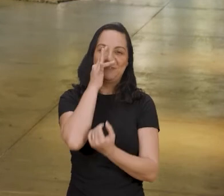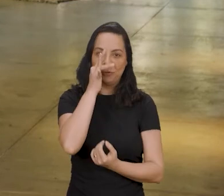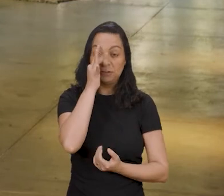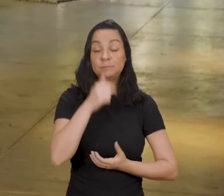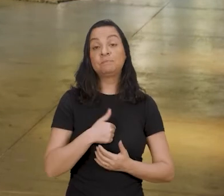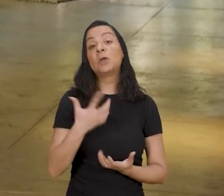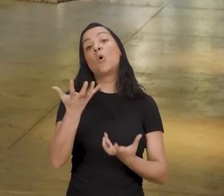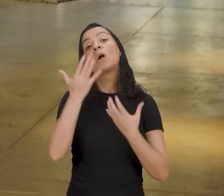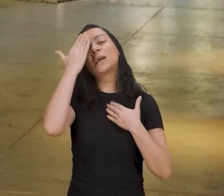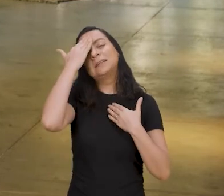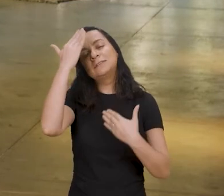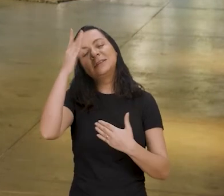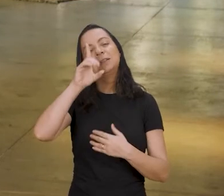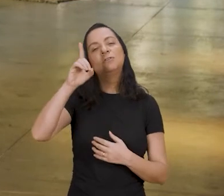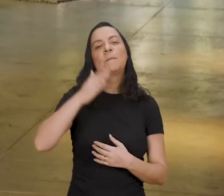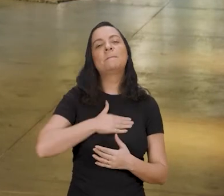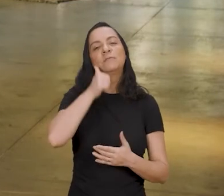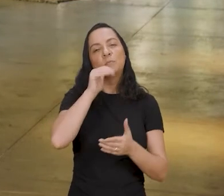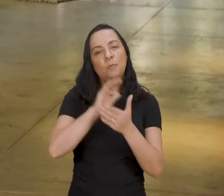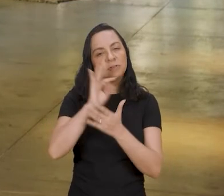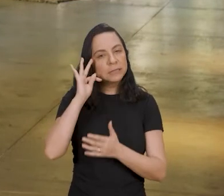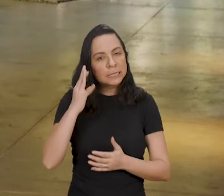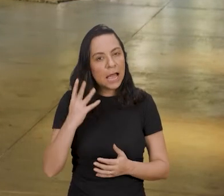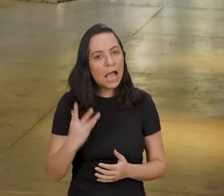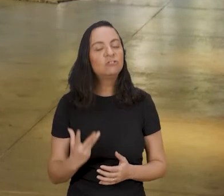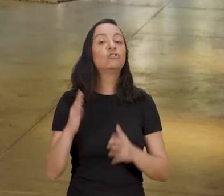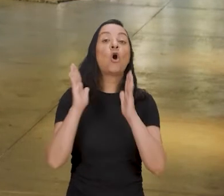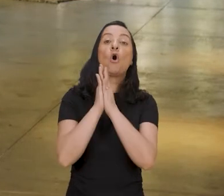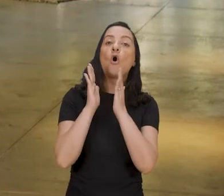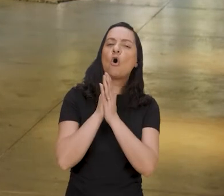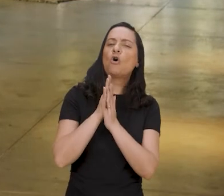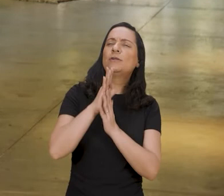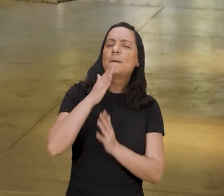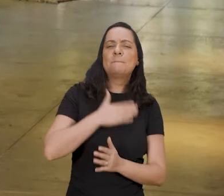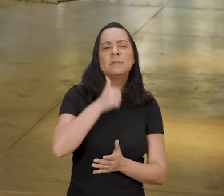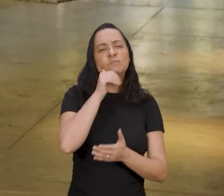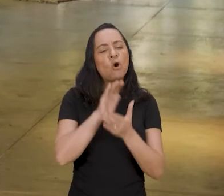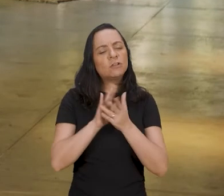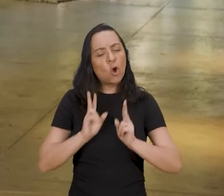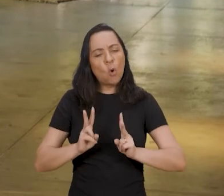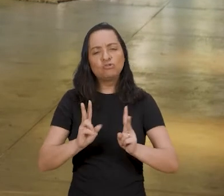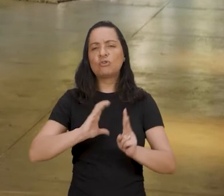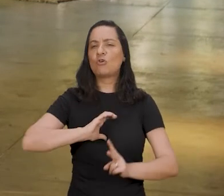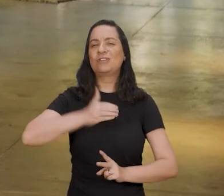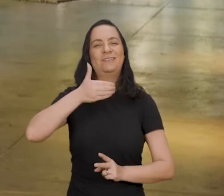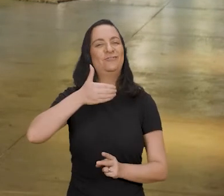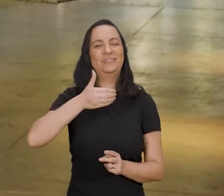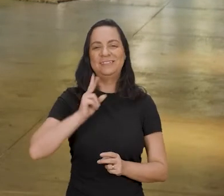Quero agradecer a Deus também pela vida da Tati e oro para que ela continue sendo